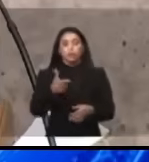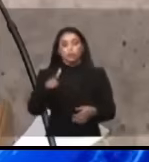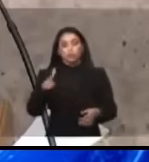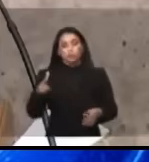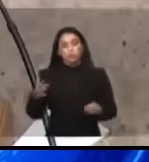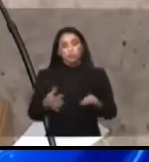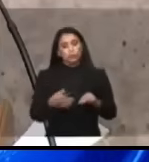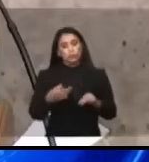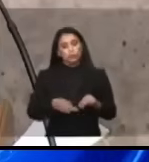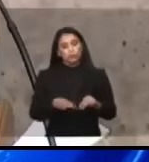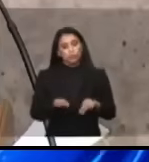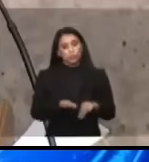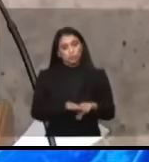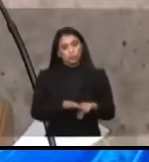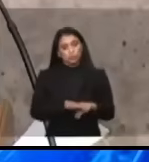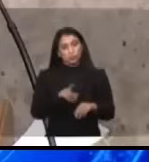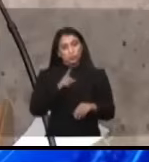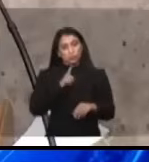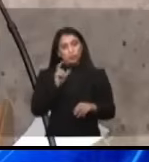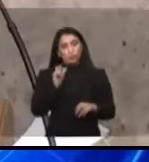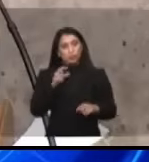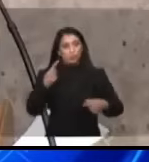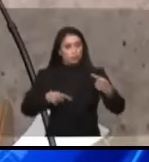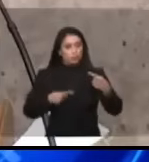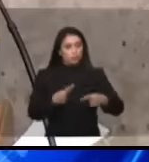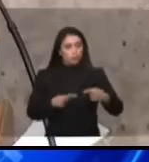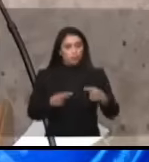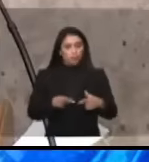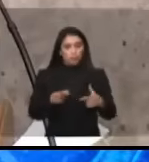que aqui enriqueceram ainda o debate